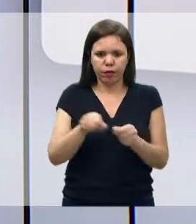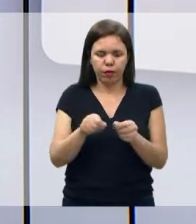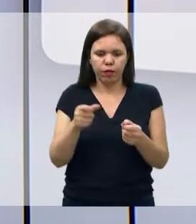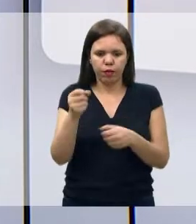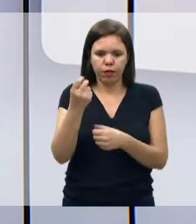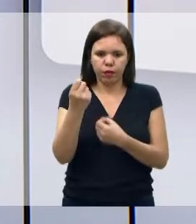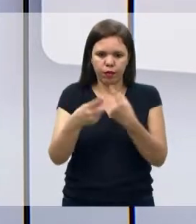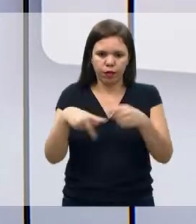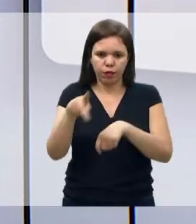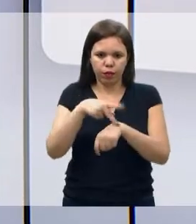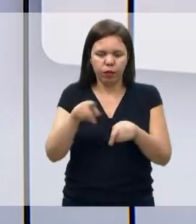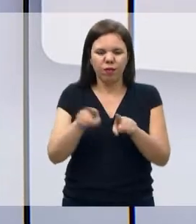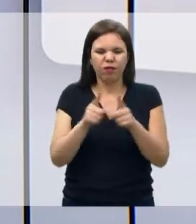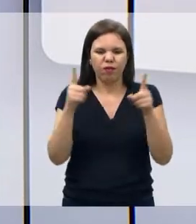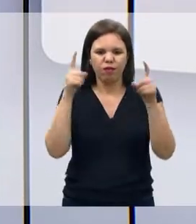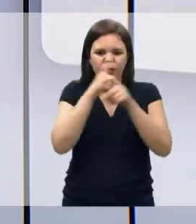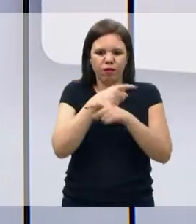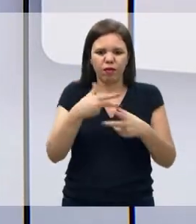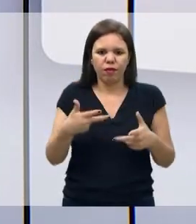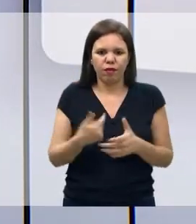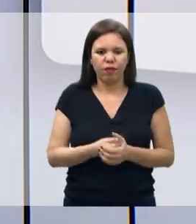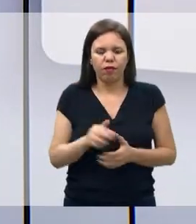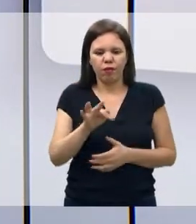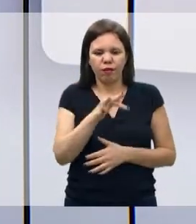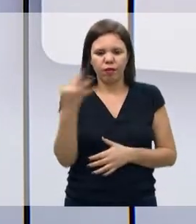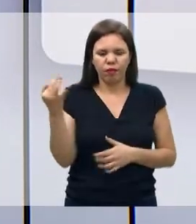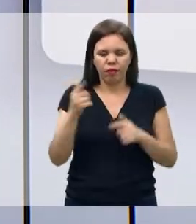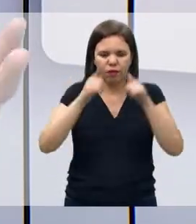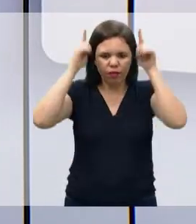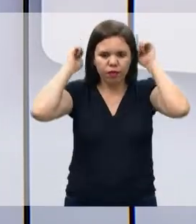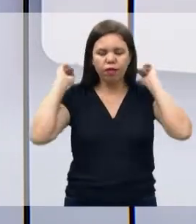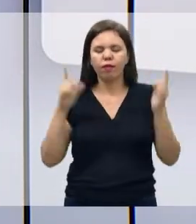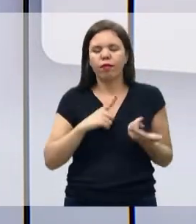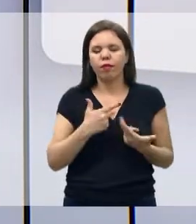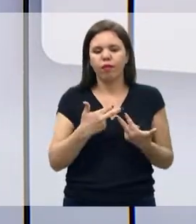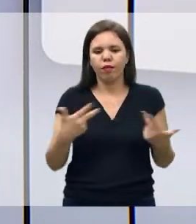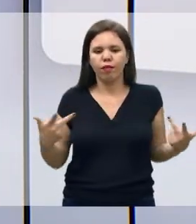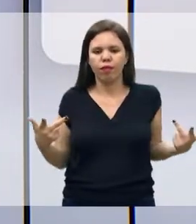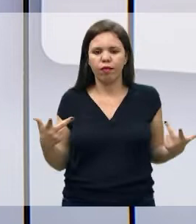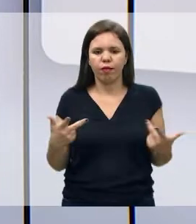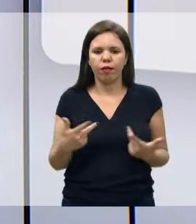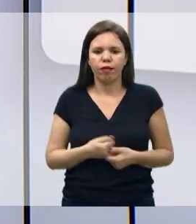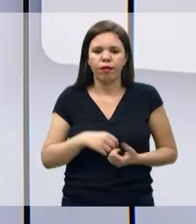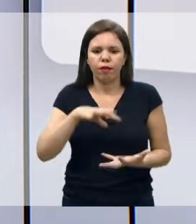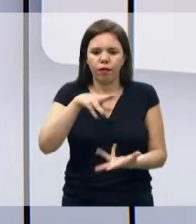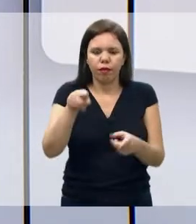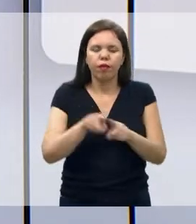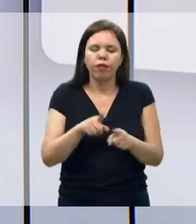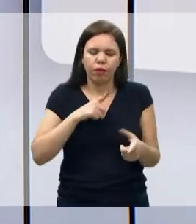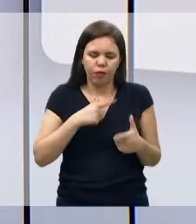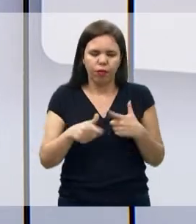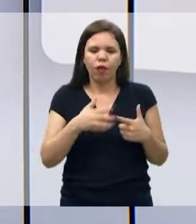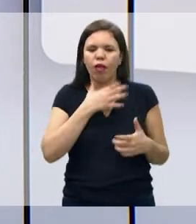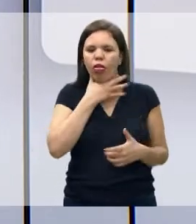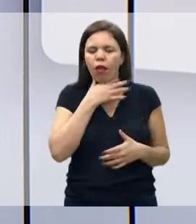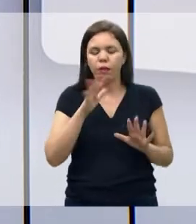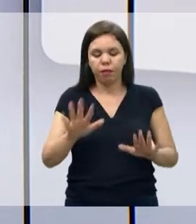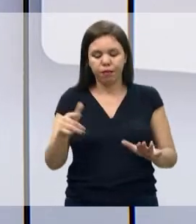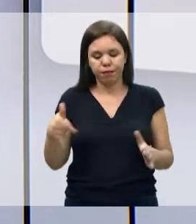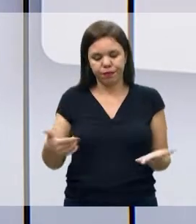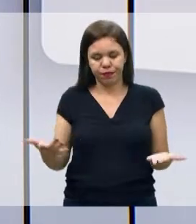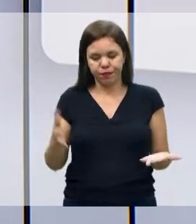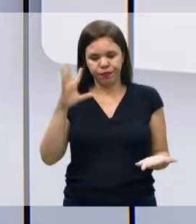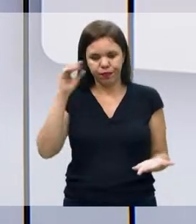Alguns países tiveram muitas dificuldades, França, Grécia, enfim, nós temos aí todo um contexto mundial. Mas esse